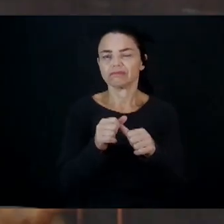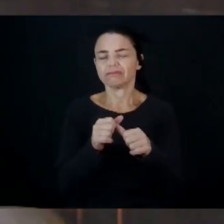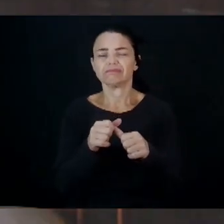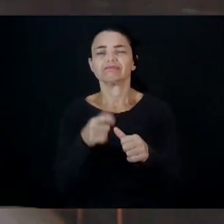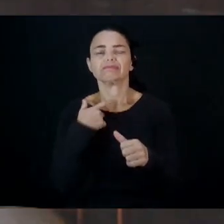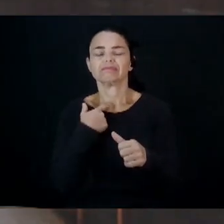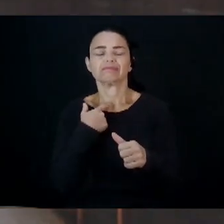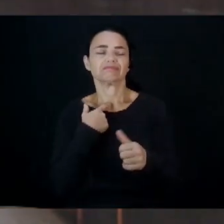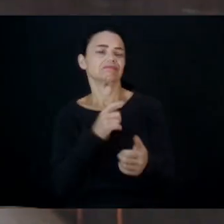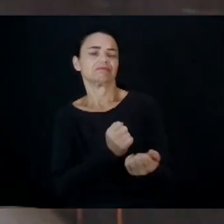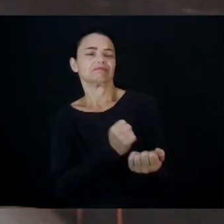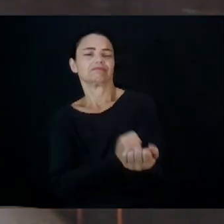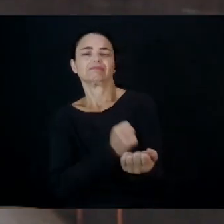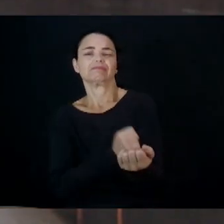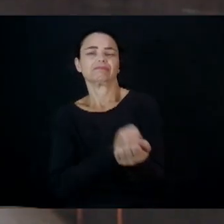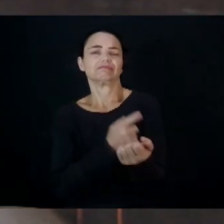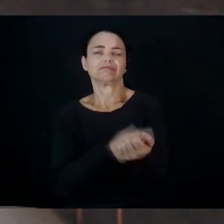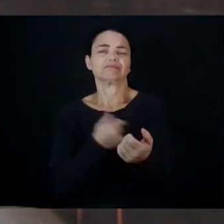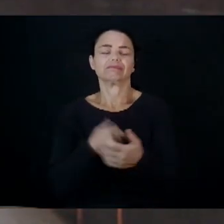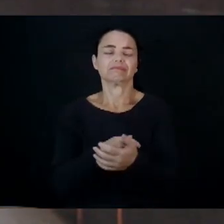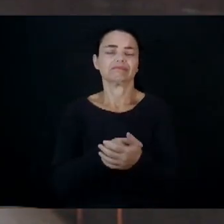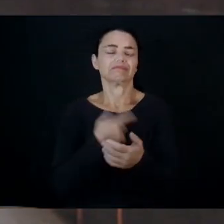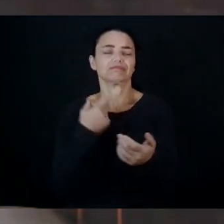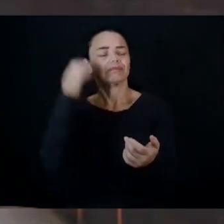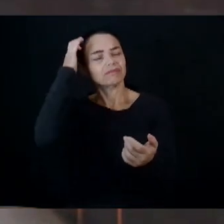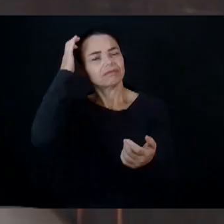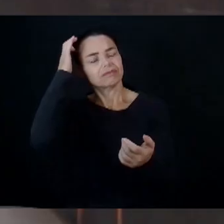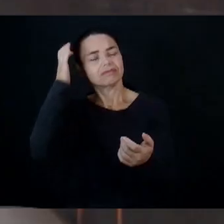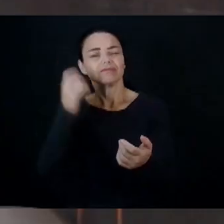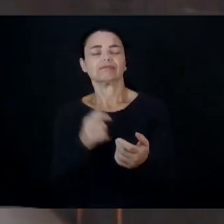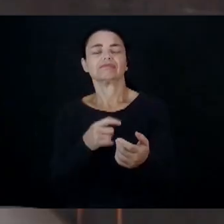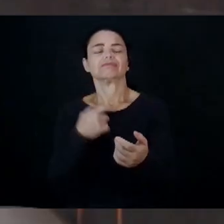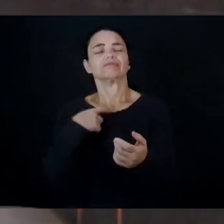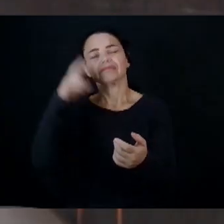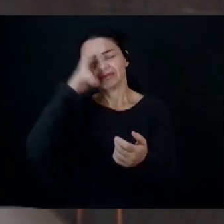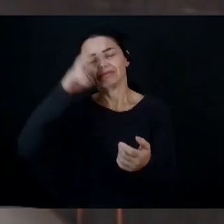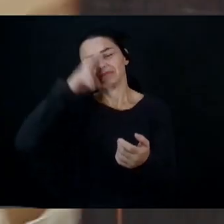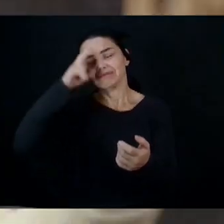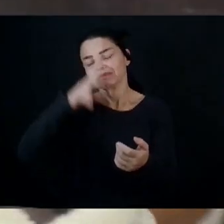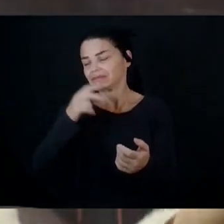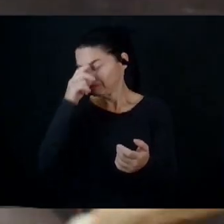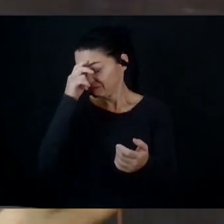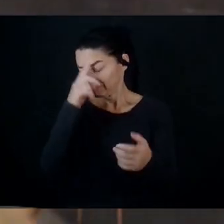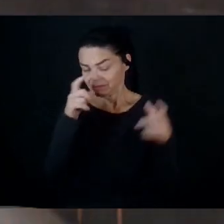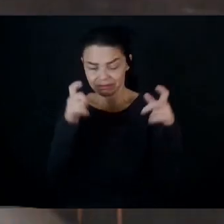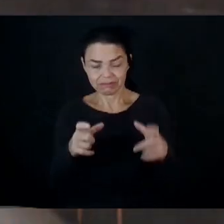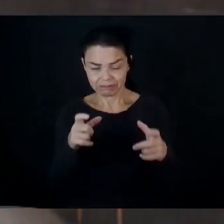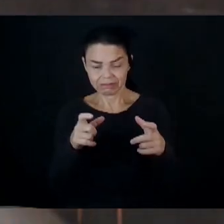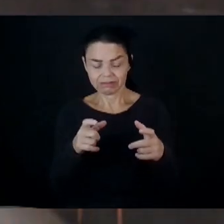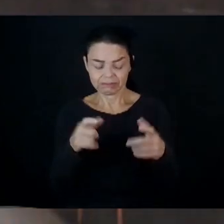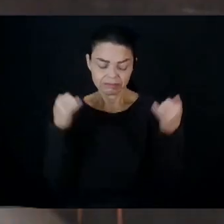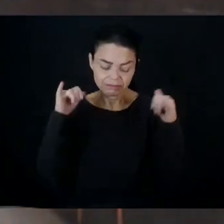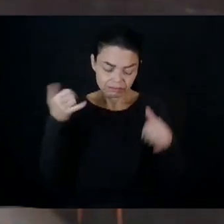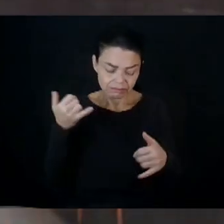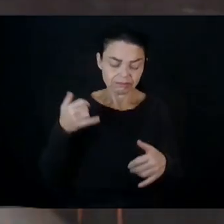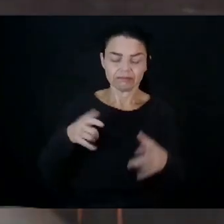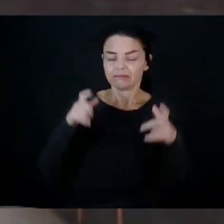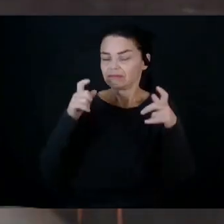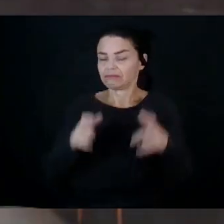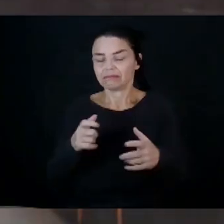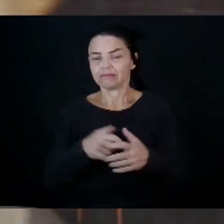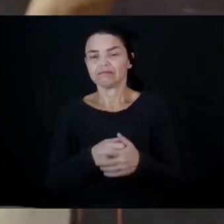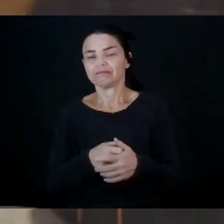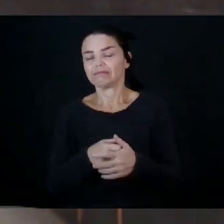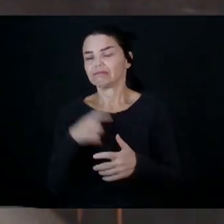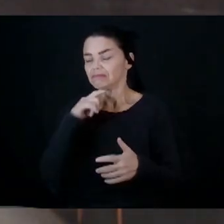né? Porque é muito ruim você também viver refém, porque às vezes você está num lugar, está num ambiente, você quer curtir aquele lugar, e aí de repente